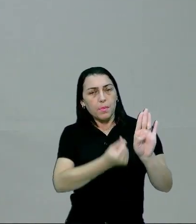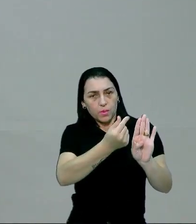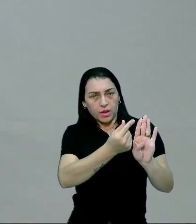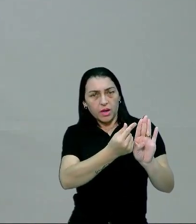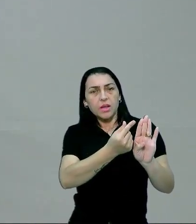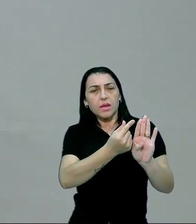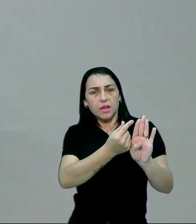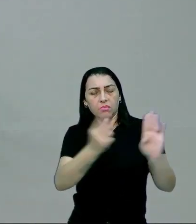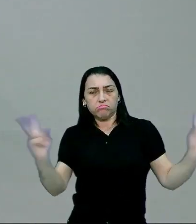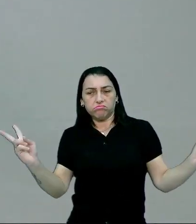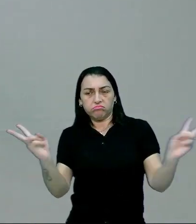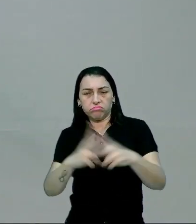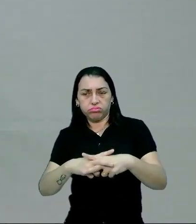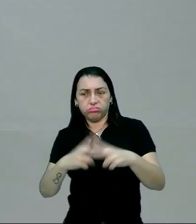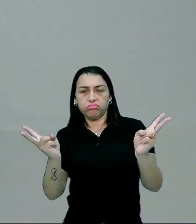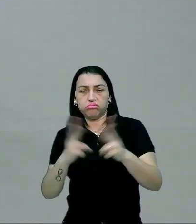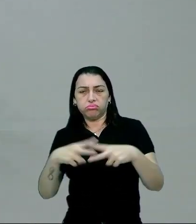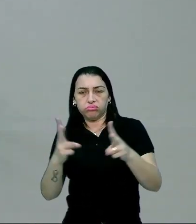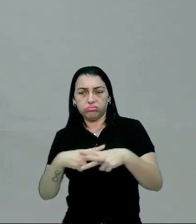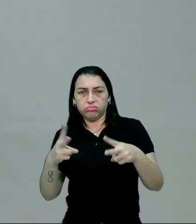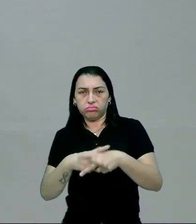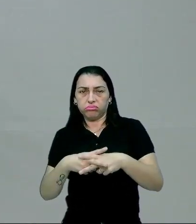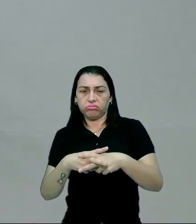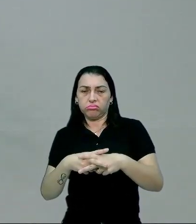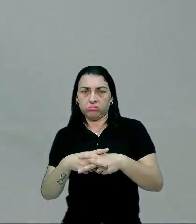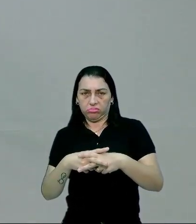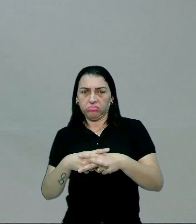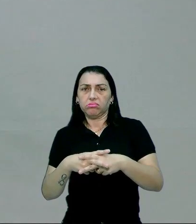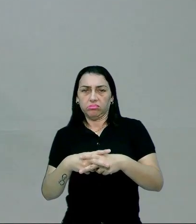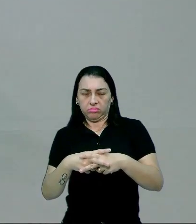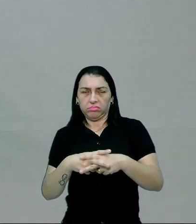os burgueses, aliás, eles vão se confrontar